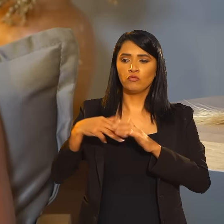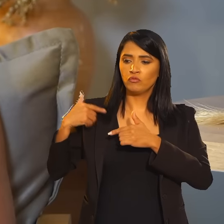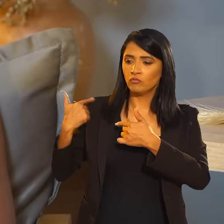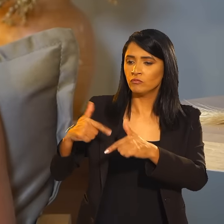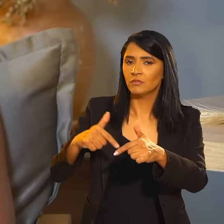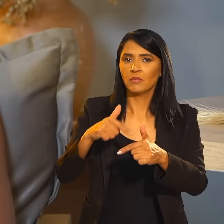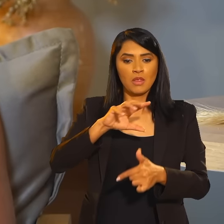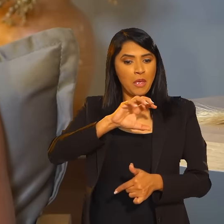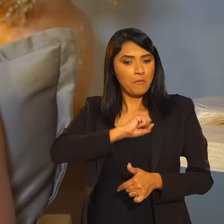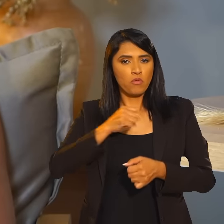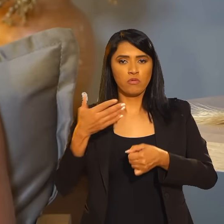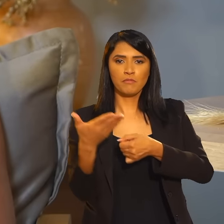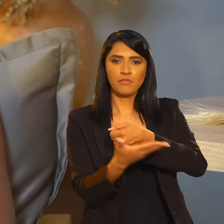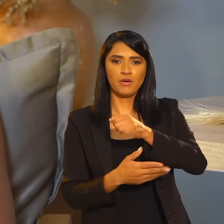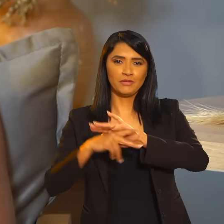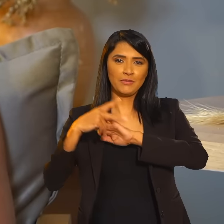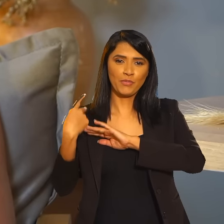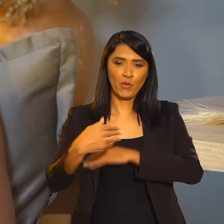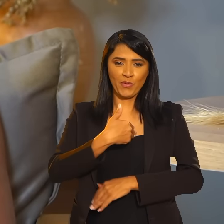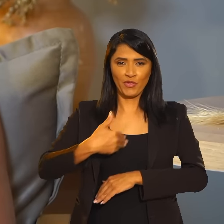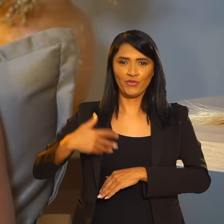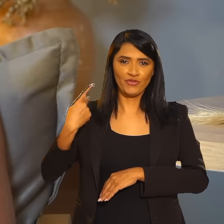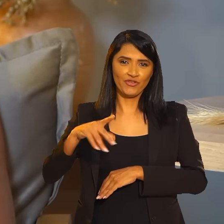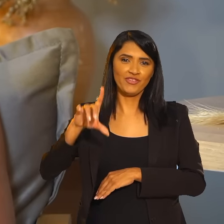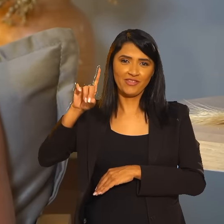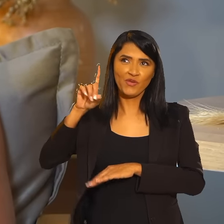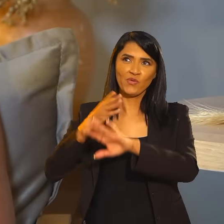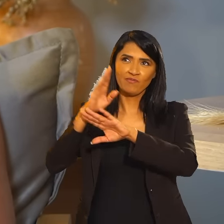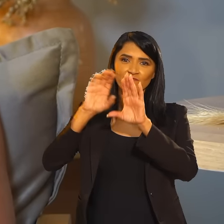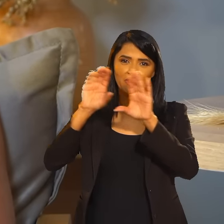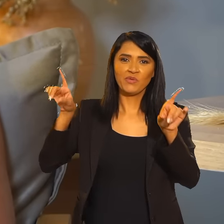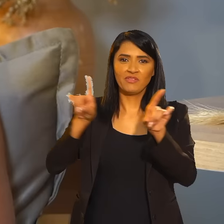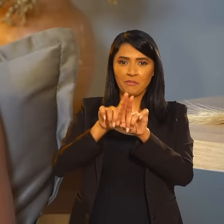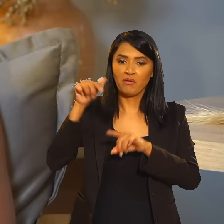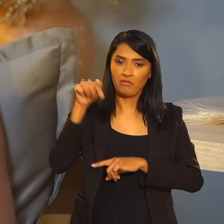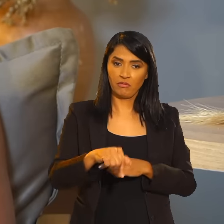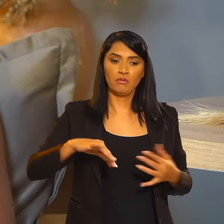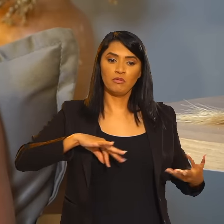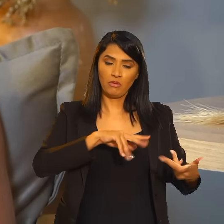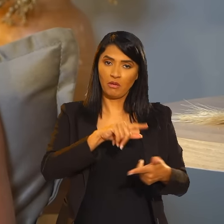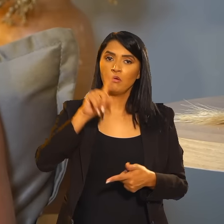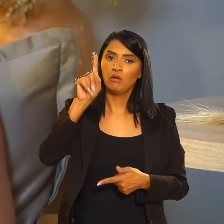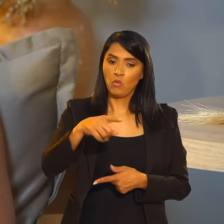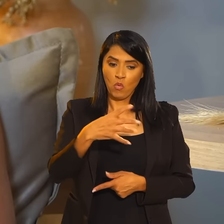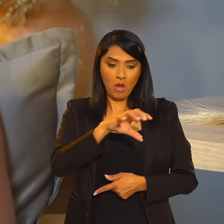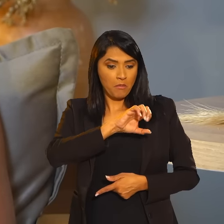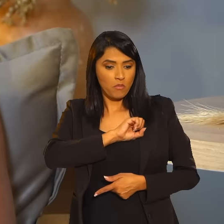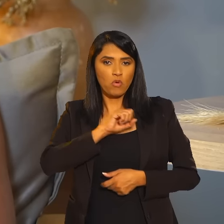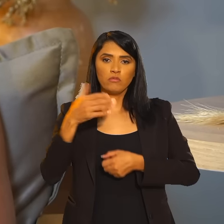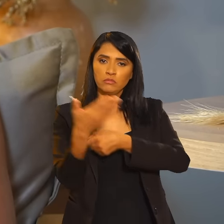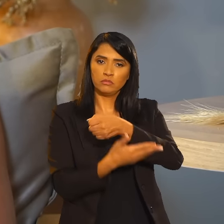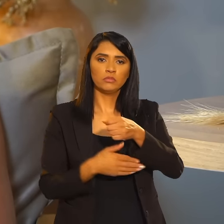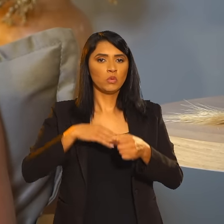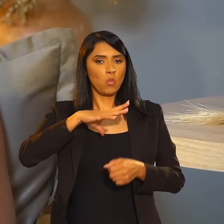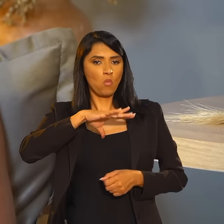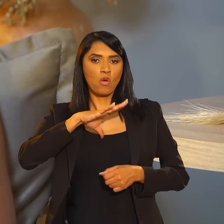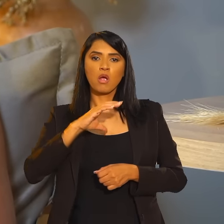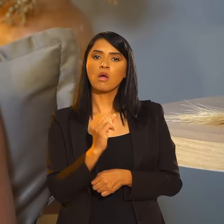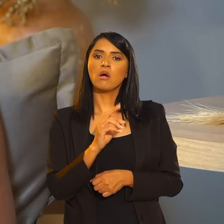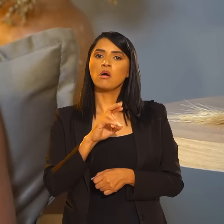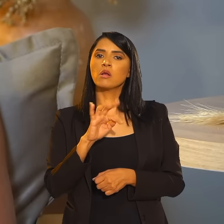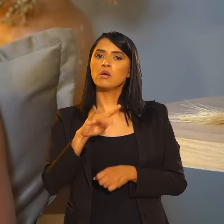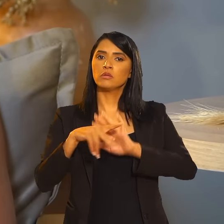da ação. O amor é o princípio básico do governo de Deus, no céu e na terra. e deve ser fundamentado do caráter